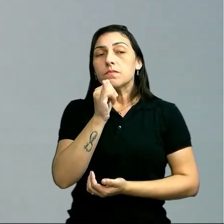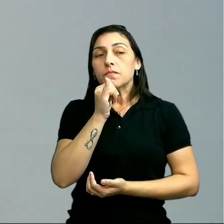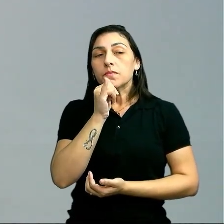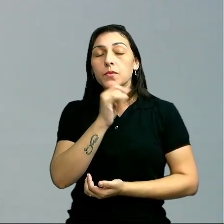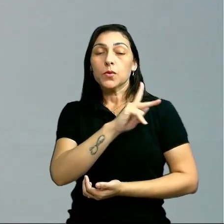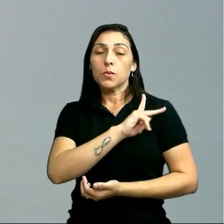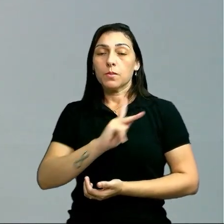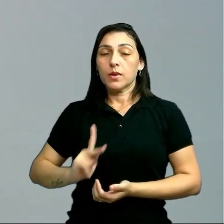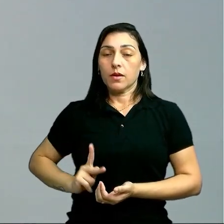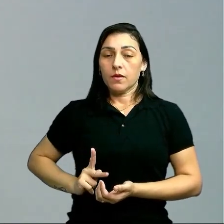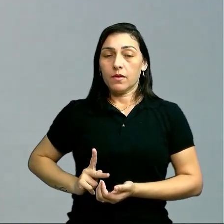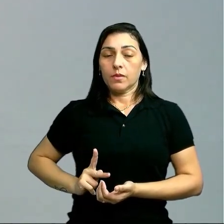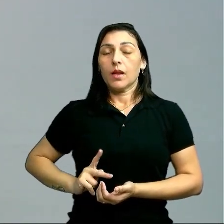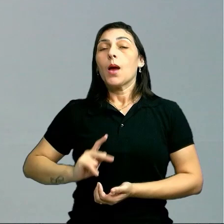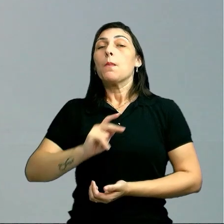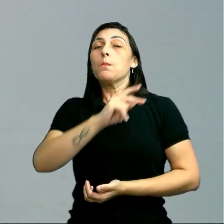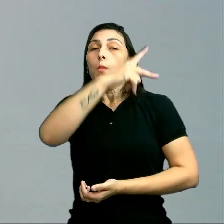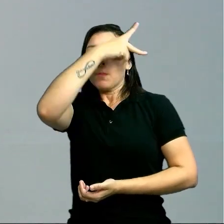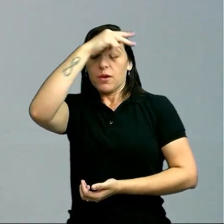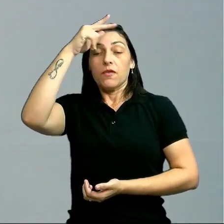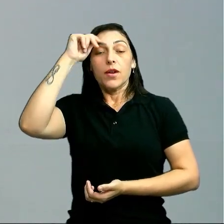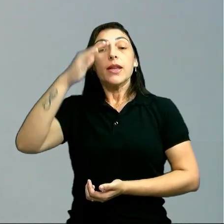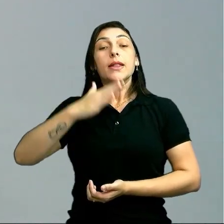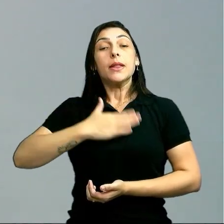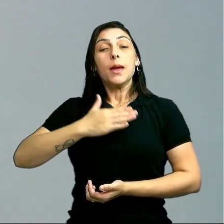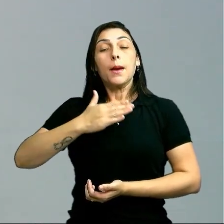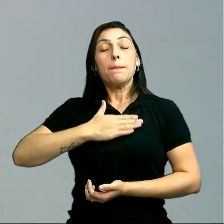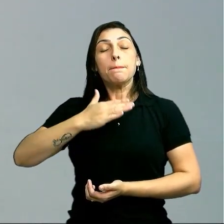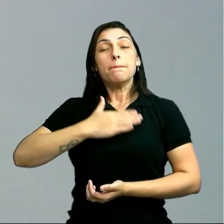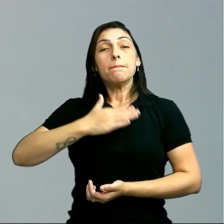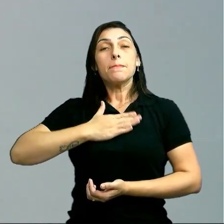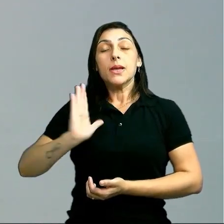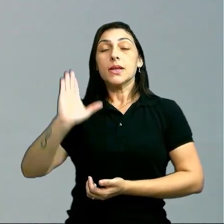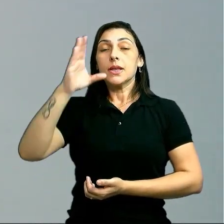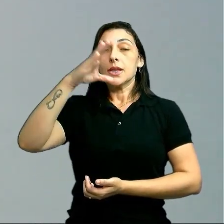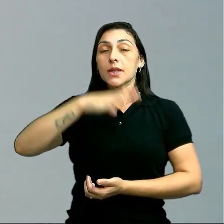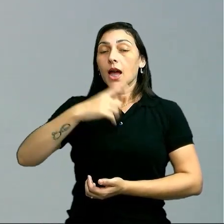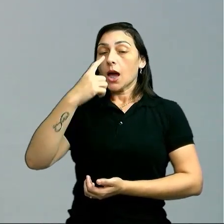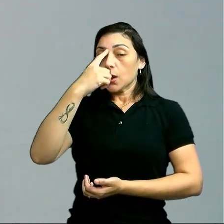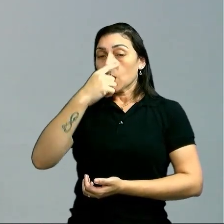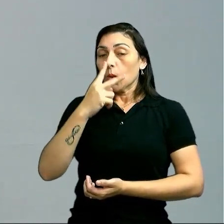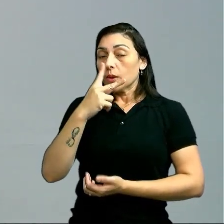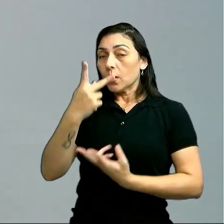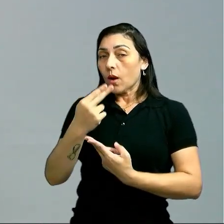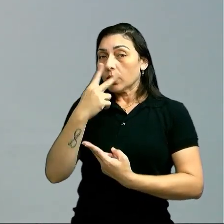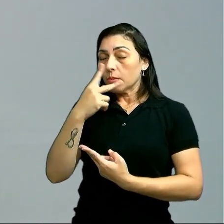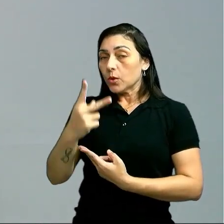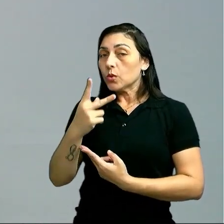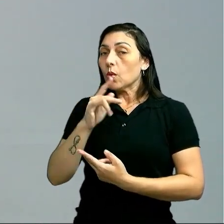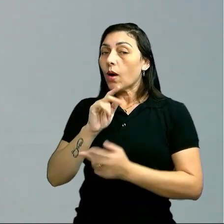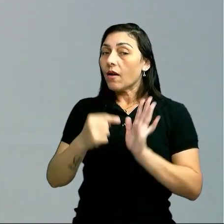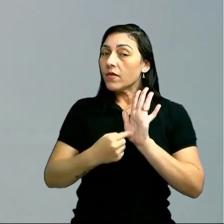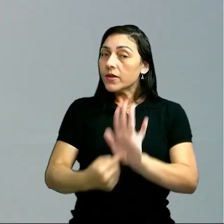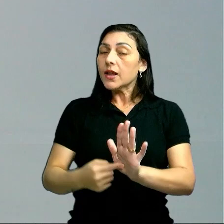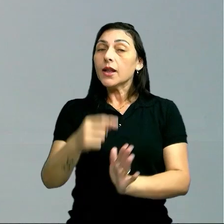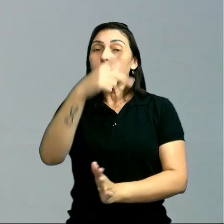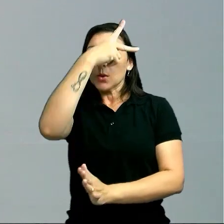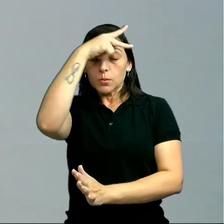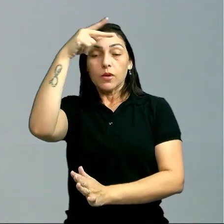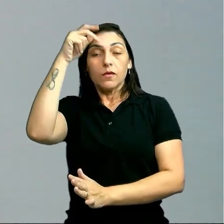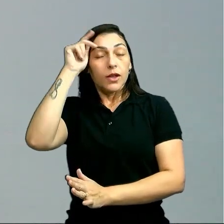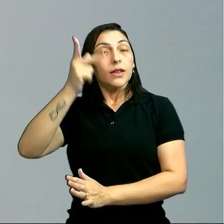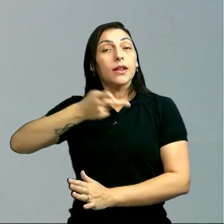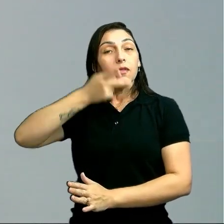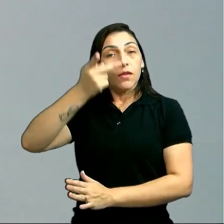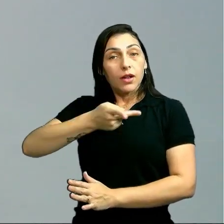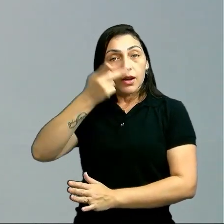prefeito da minha cidade, o nariz de Pinóquio, eu estou querendo alertar os meus alunos para as mentiras que o prefeito estará